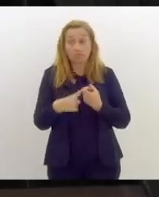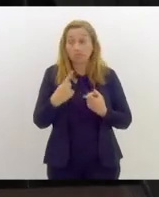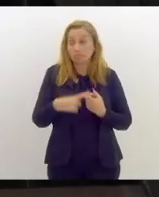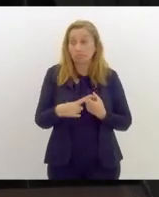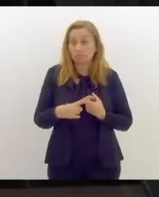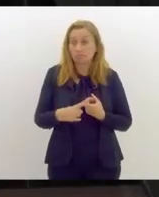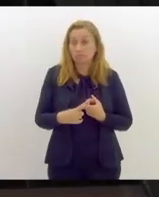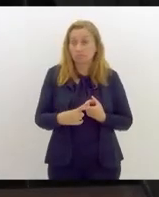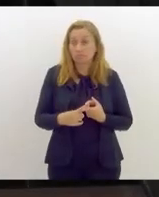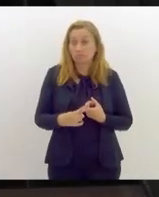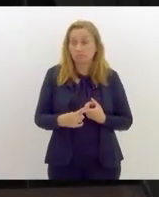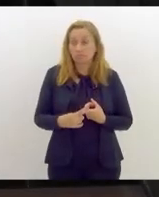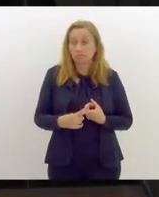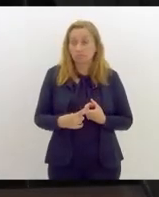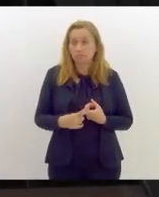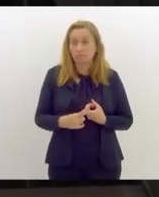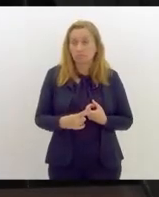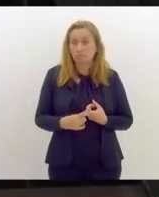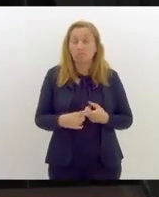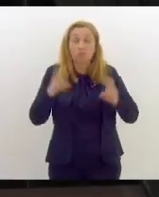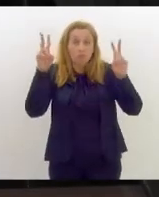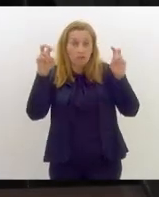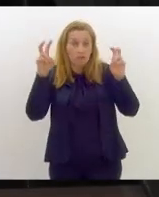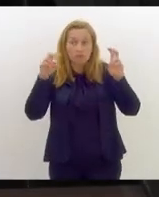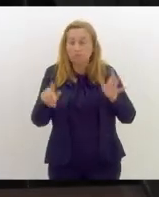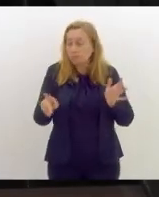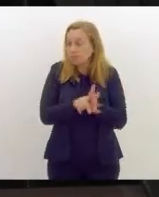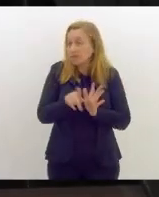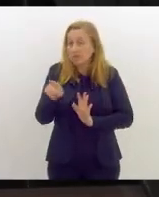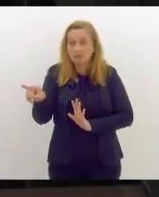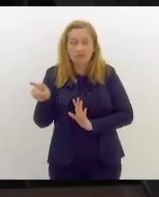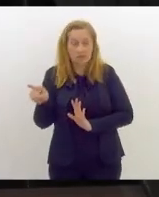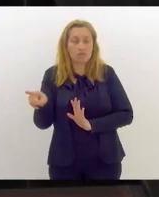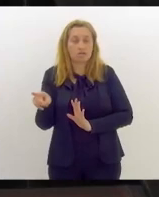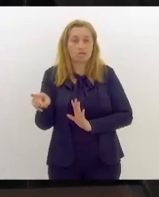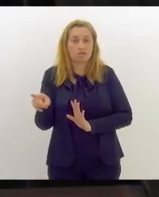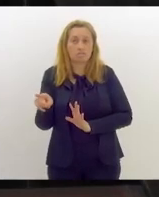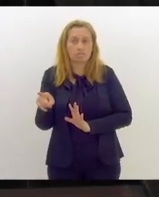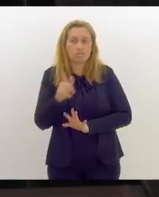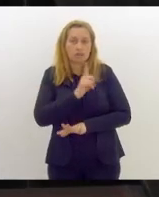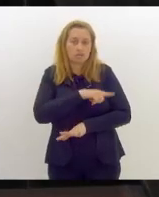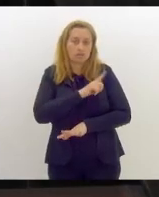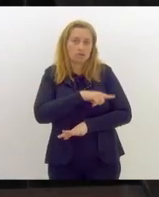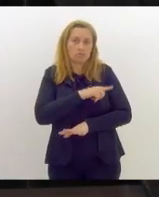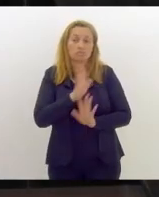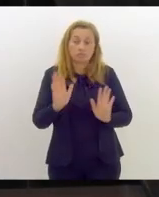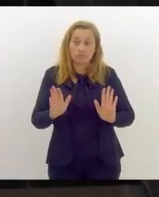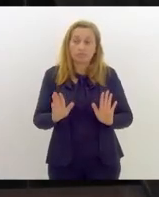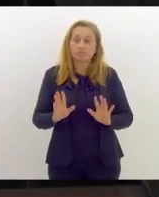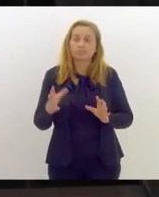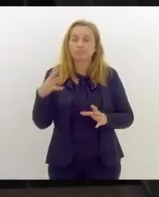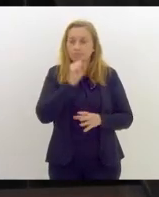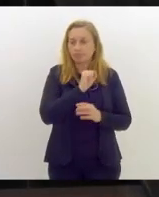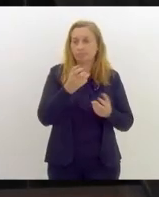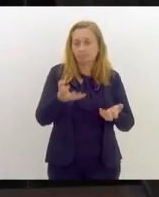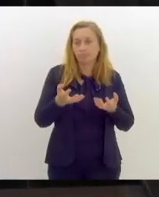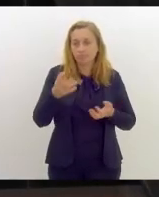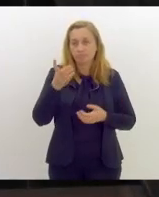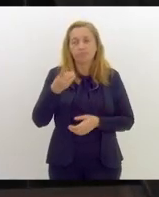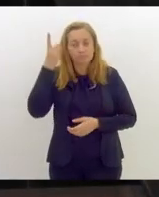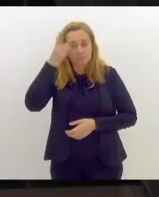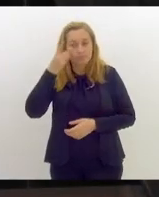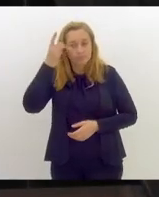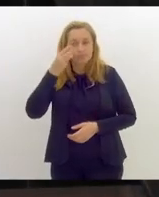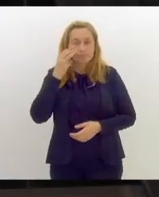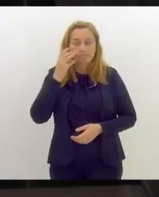fato tá debaixo do seu guarda-chuva do seu comando né da sua gestão imediata mas eu quero rapidamente Deputado valdec